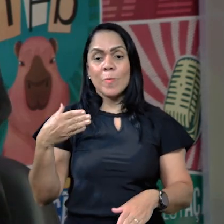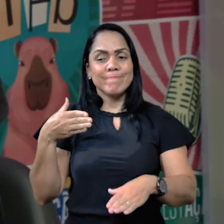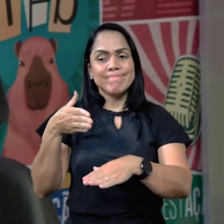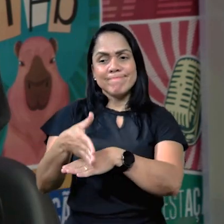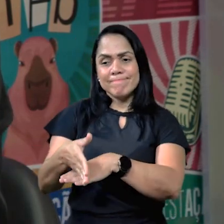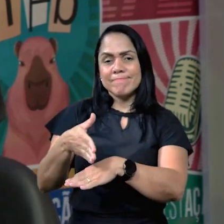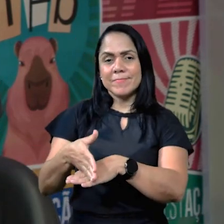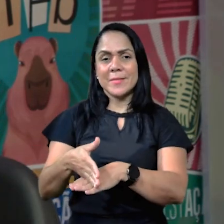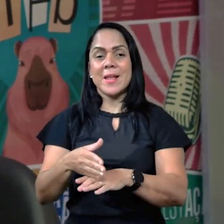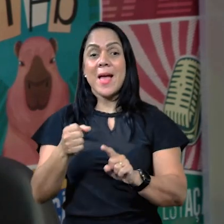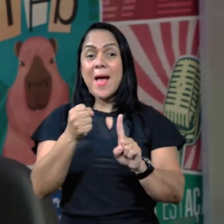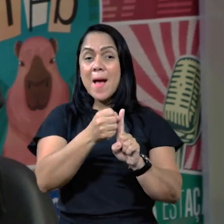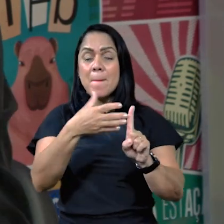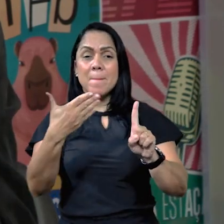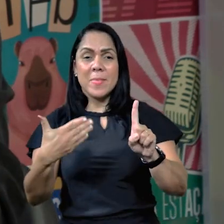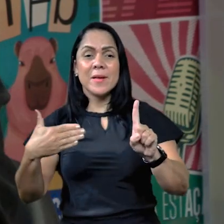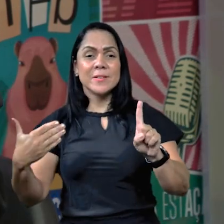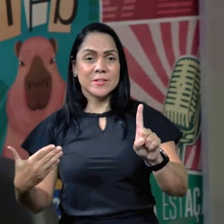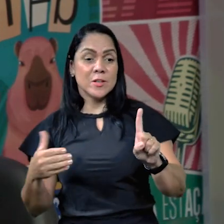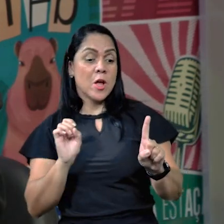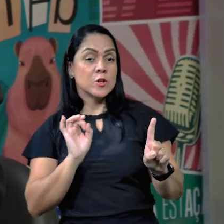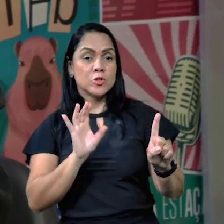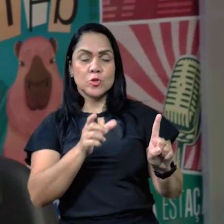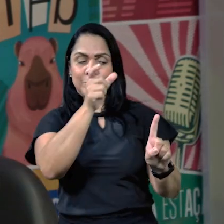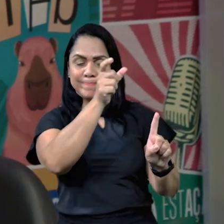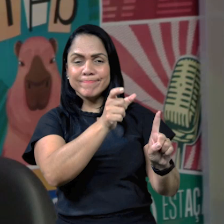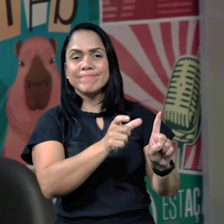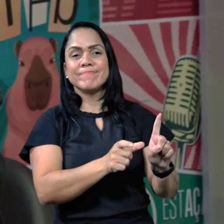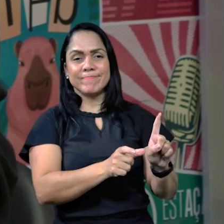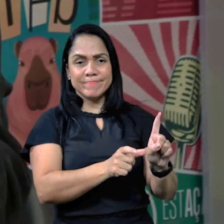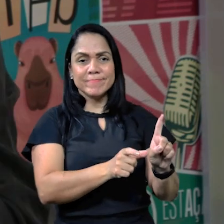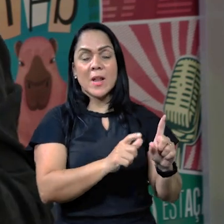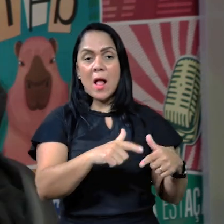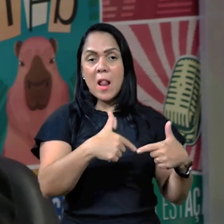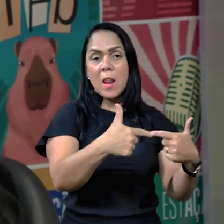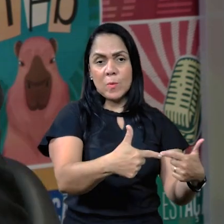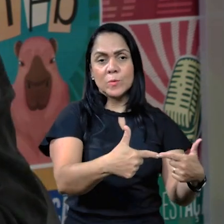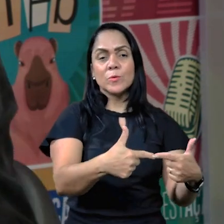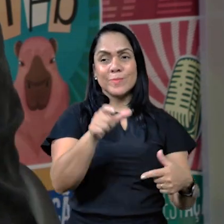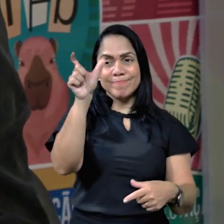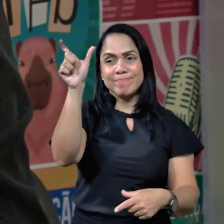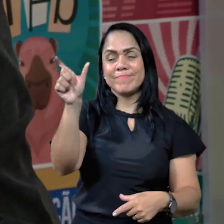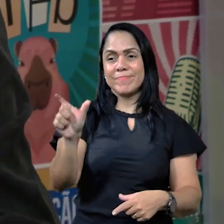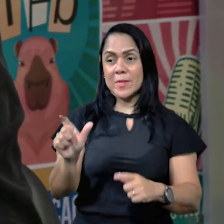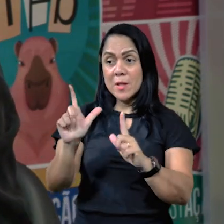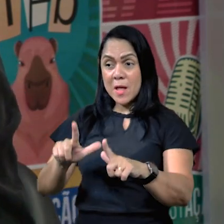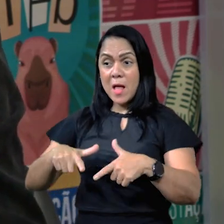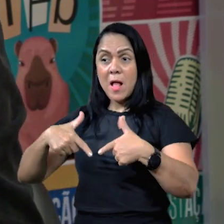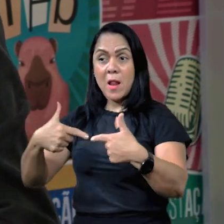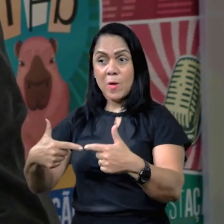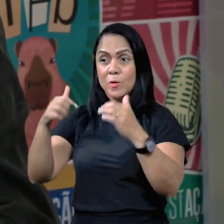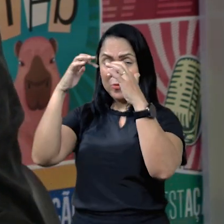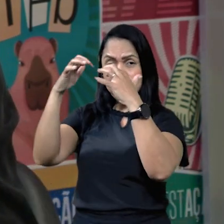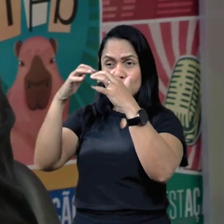pessoa LGBTQIAPN+, é só da pessoa LGBTQIAPN+. A luta da pessoa